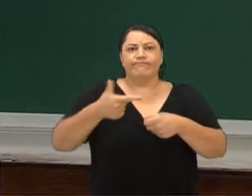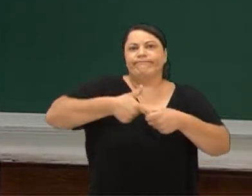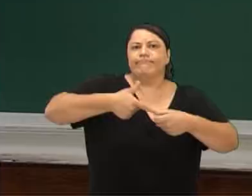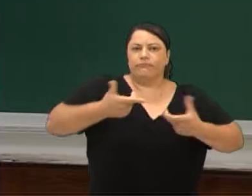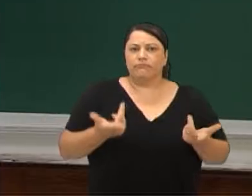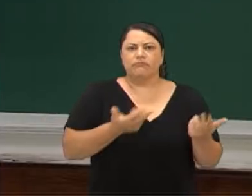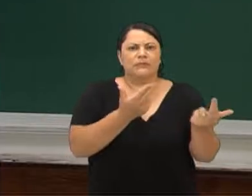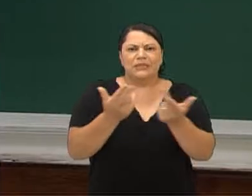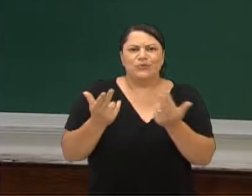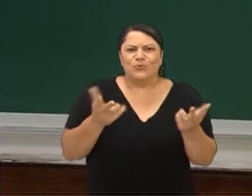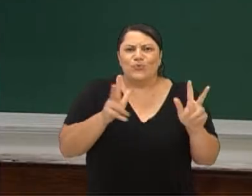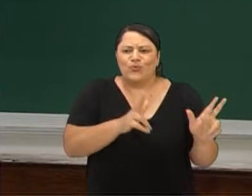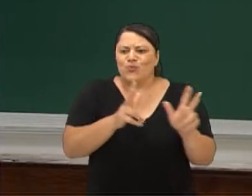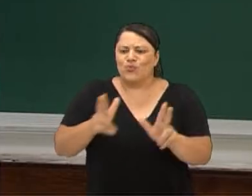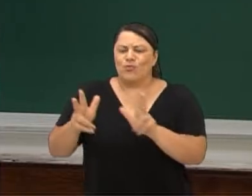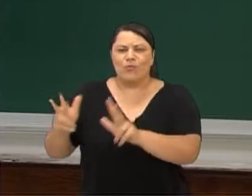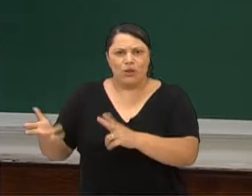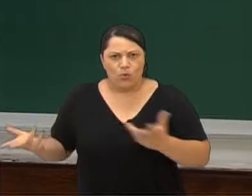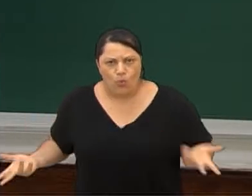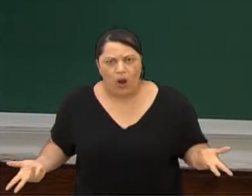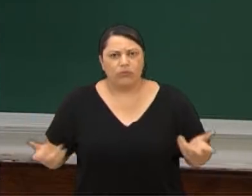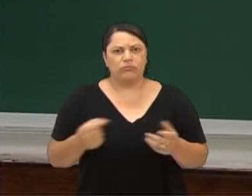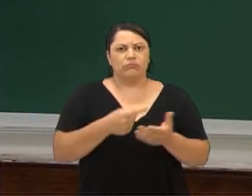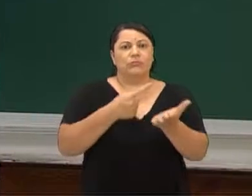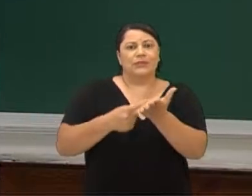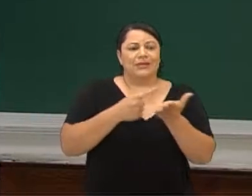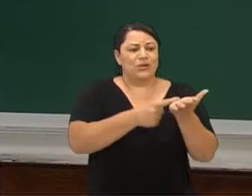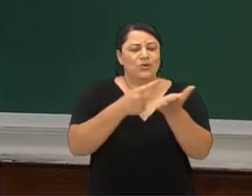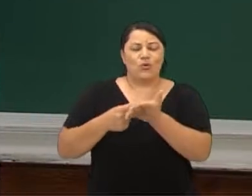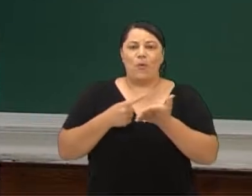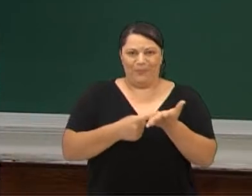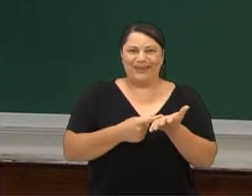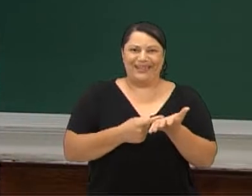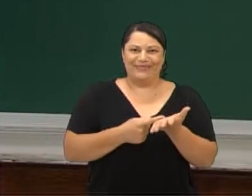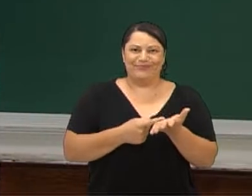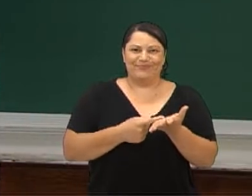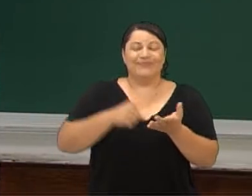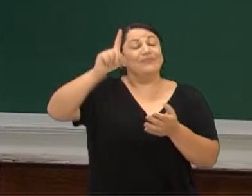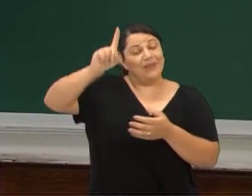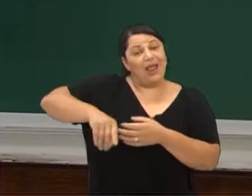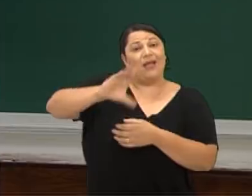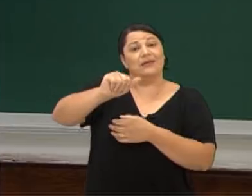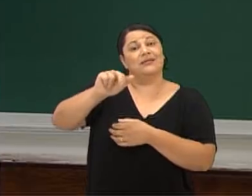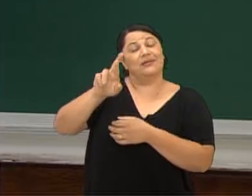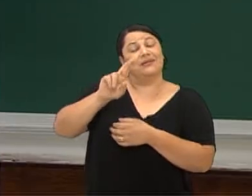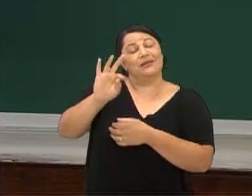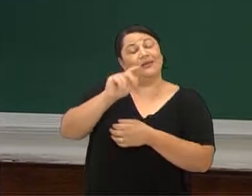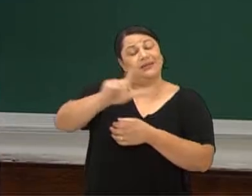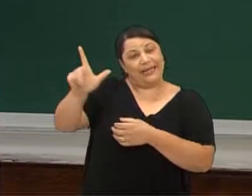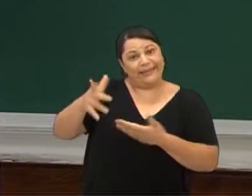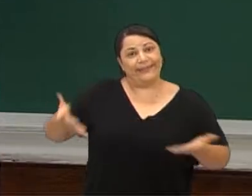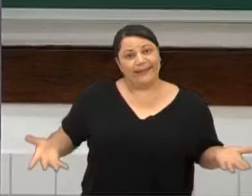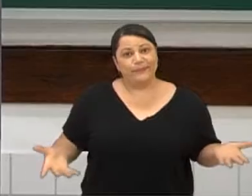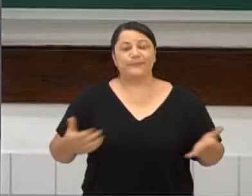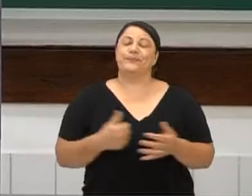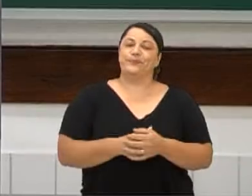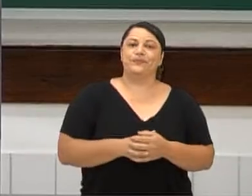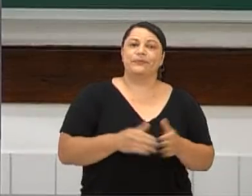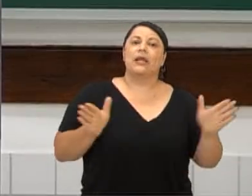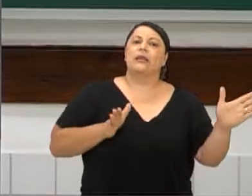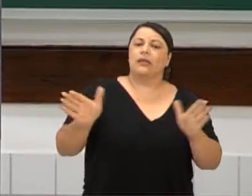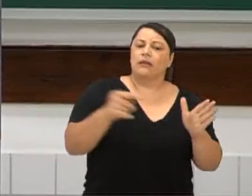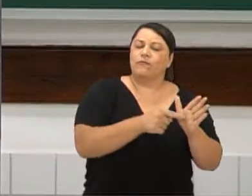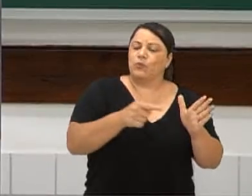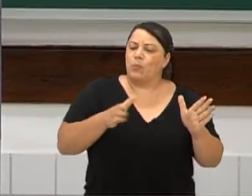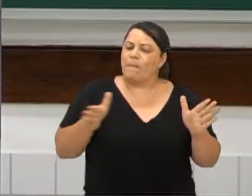preço idêntico. Isso sendo combinado é o que nós chamamos de cartel. Tranquilo? Mas houve um período na história